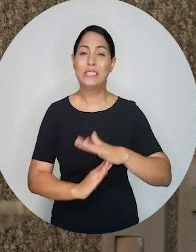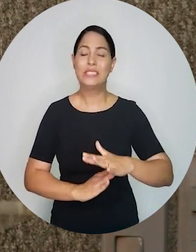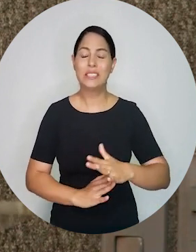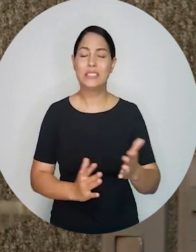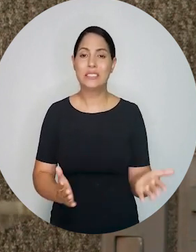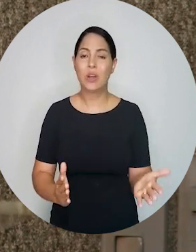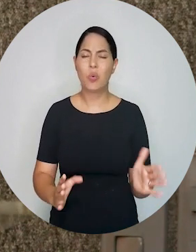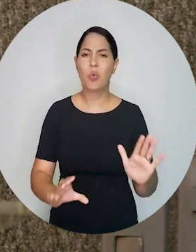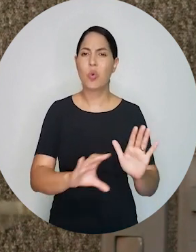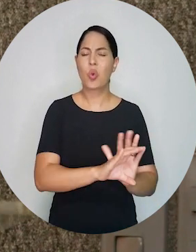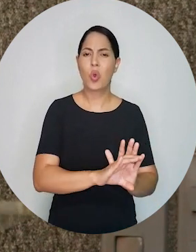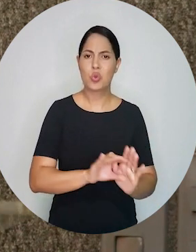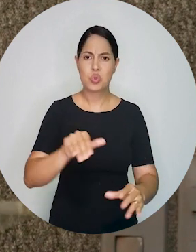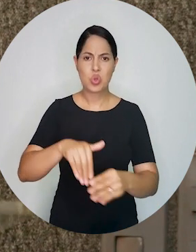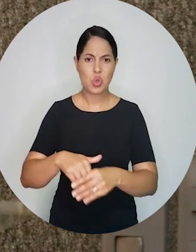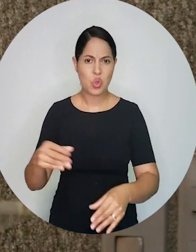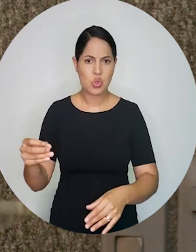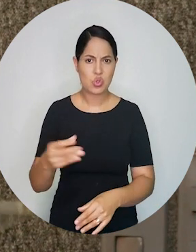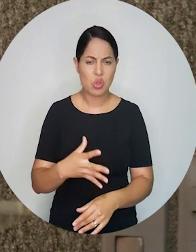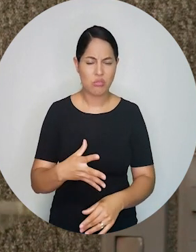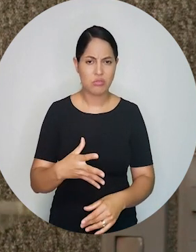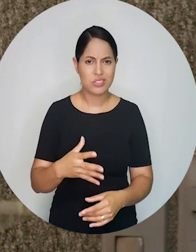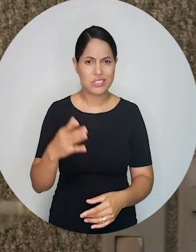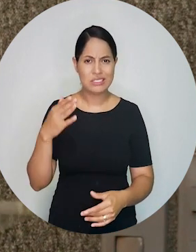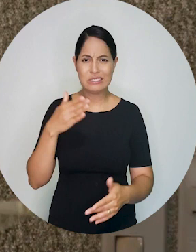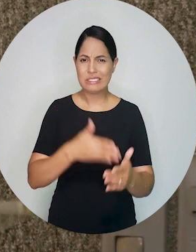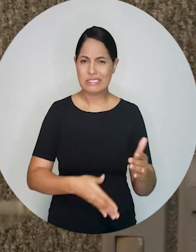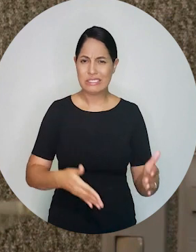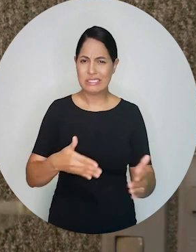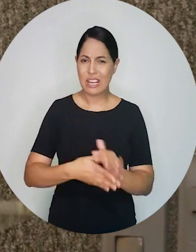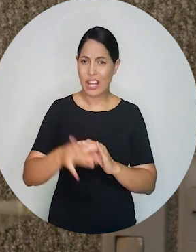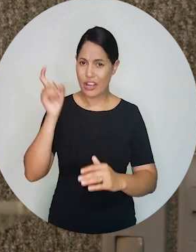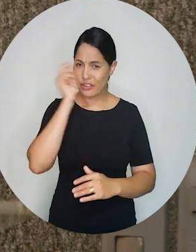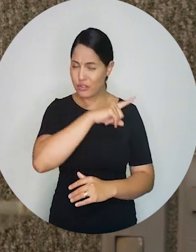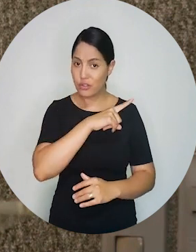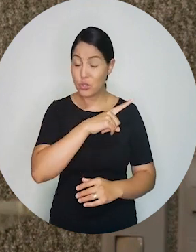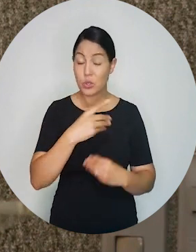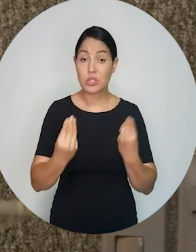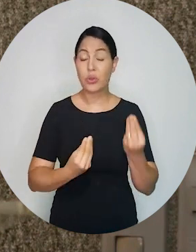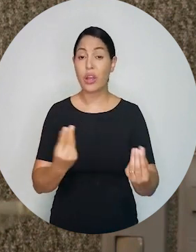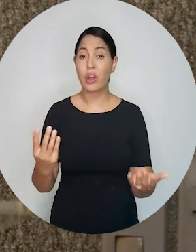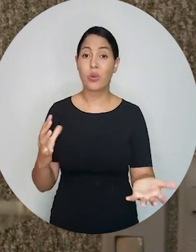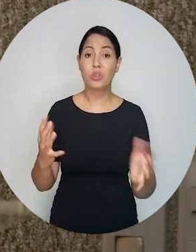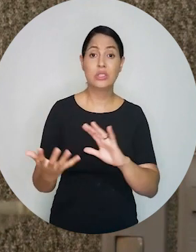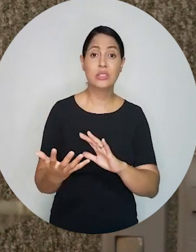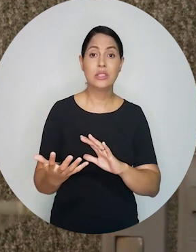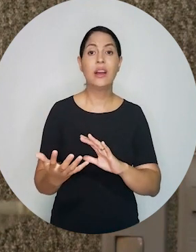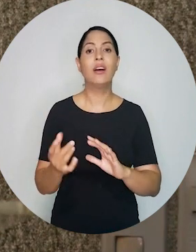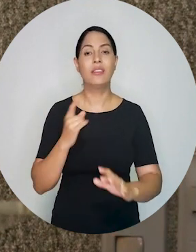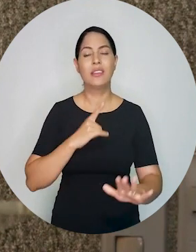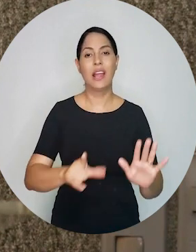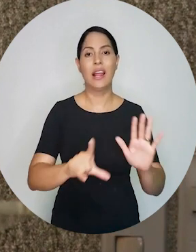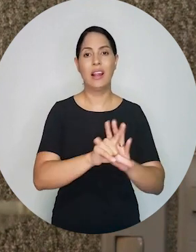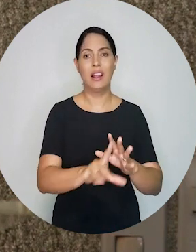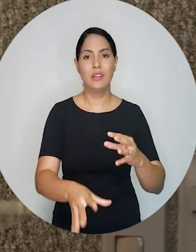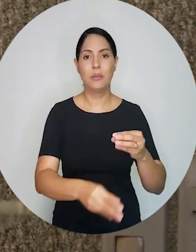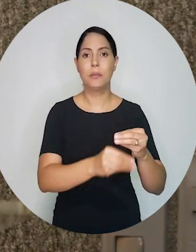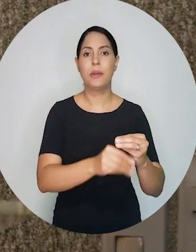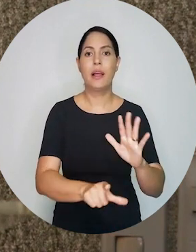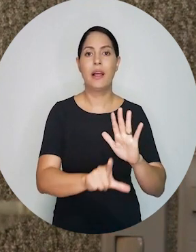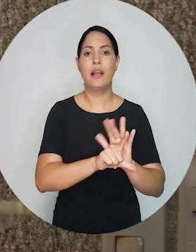brasileiro. E, tendo em vista a dificuldade de se ter um novo código, a legislação foi se